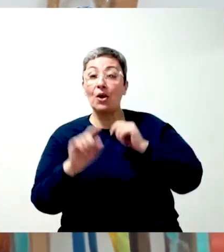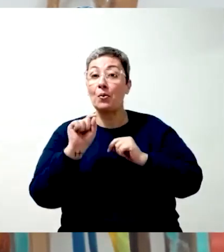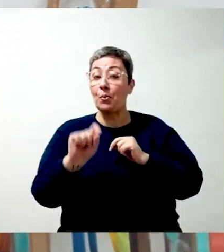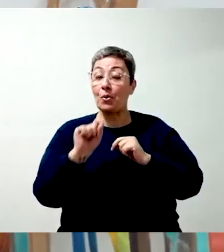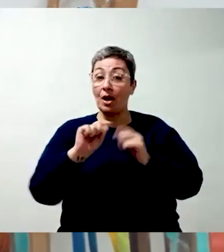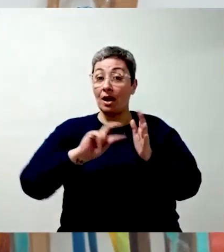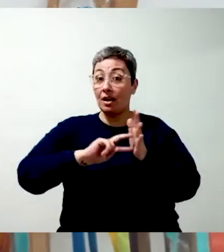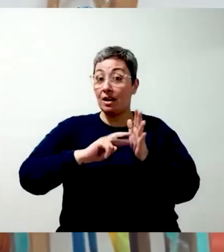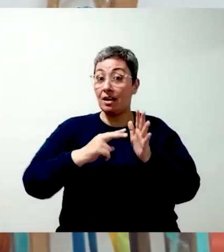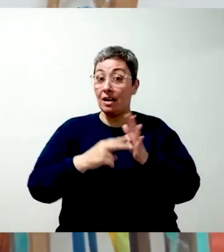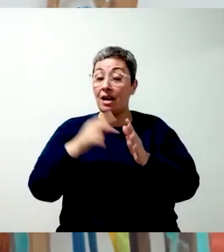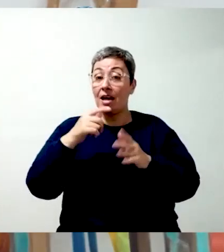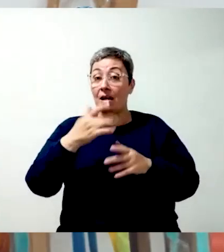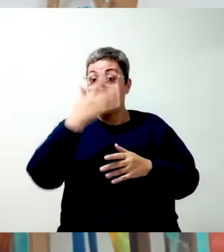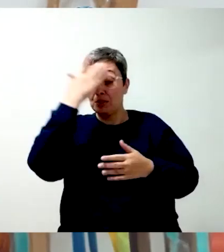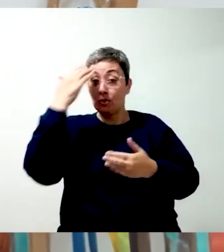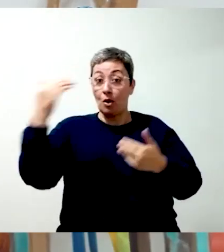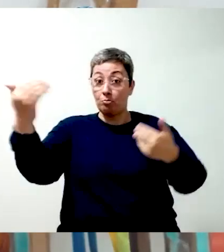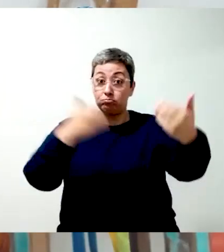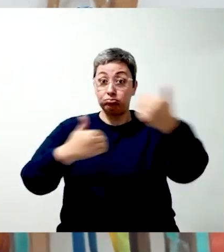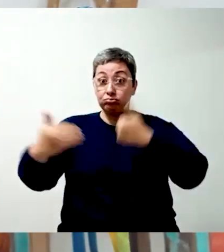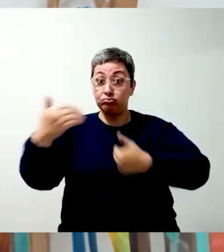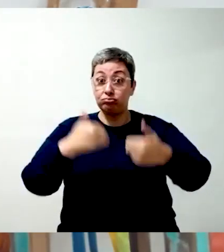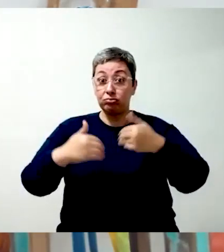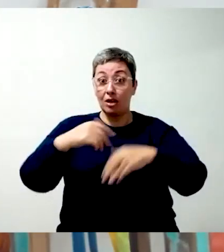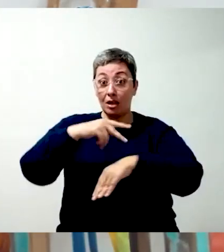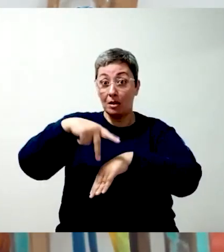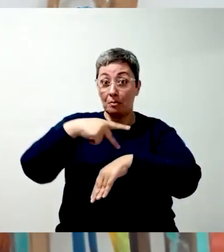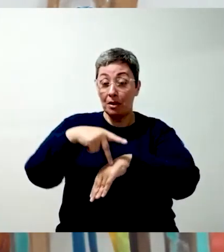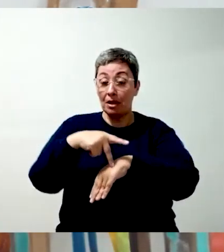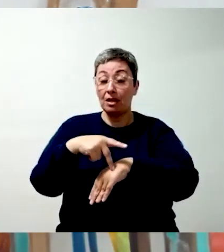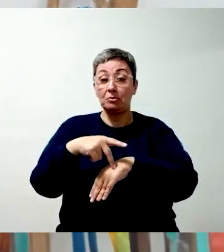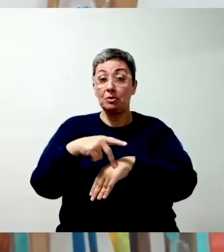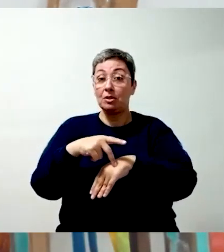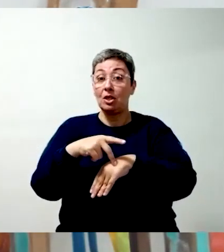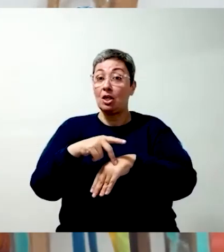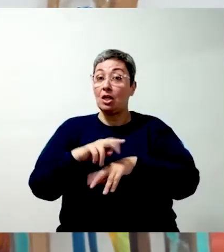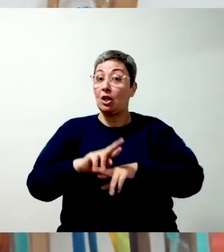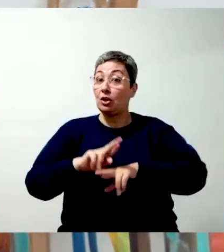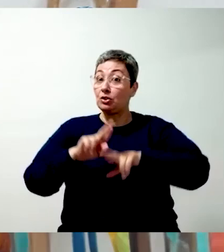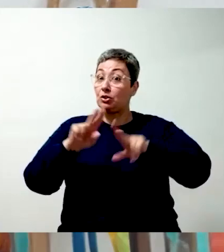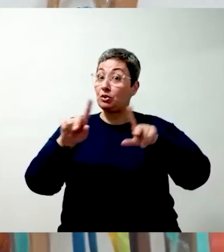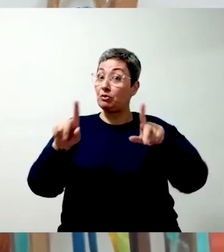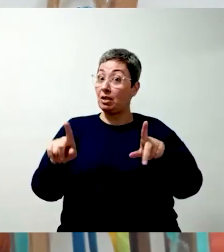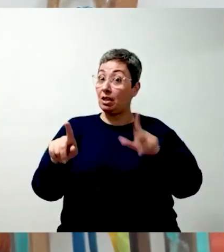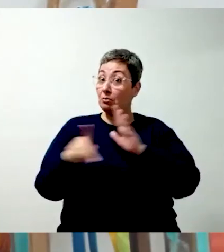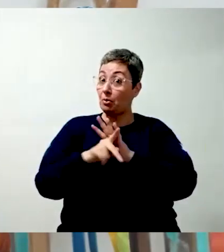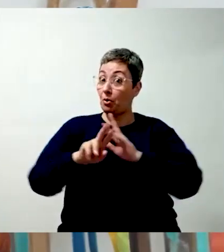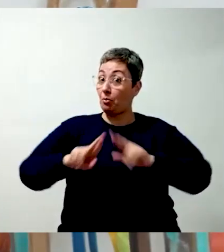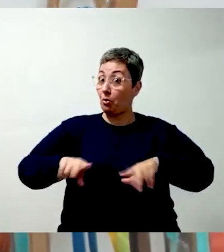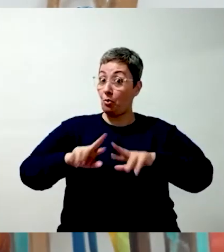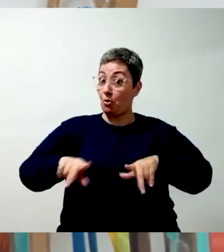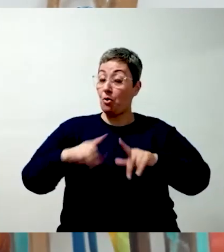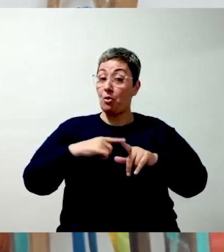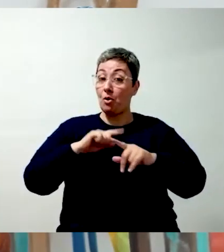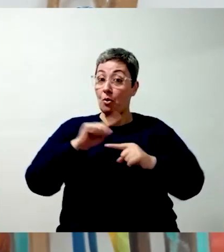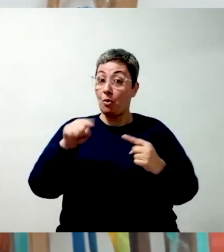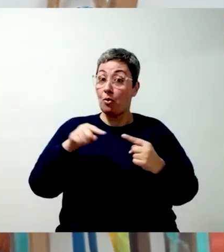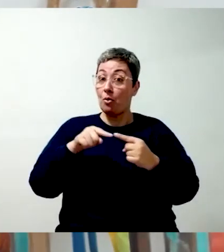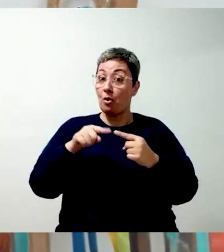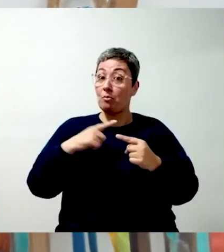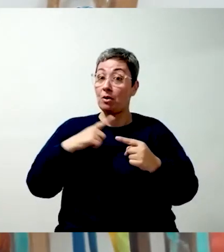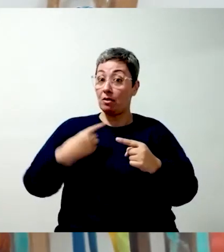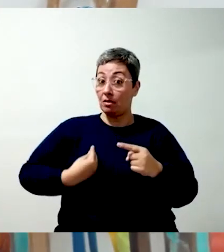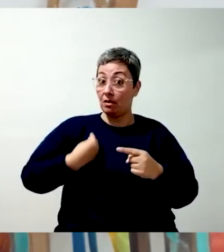Imigrante é aquele que entra em um país que não é o seu, com o objetivo de